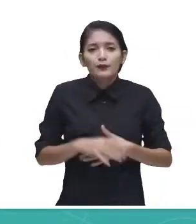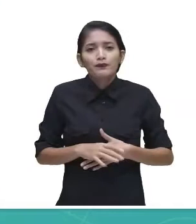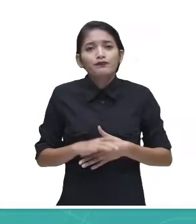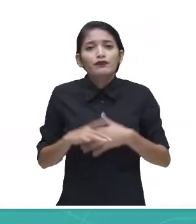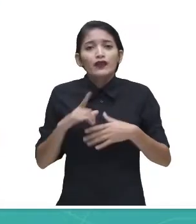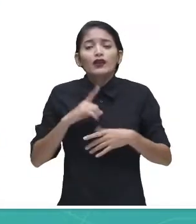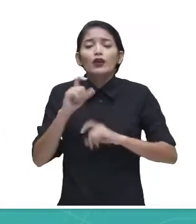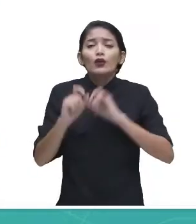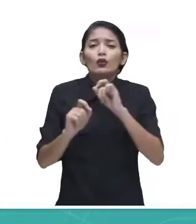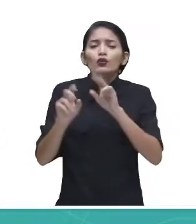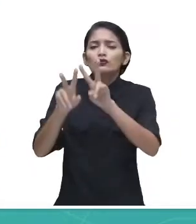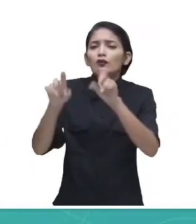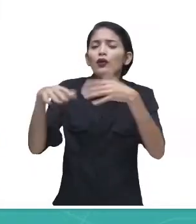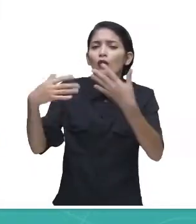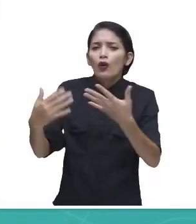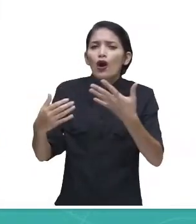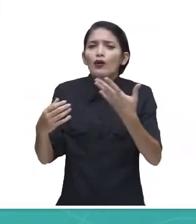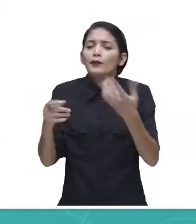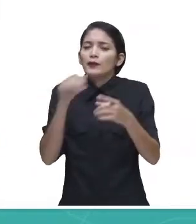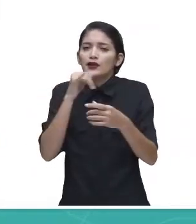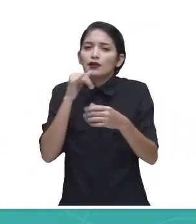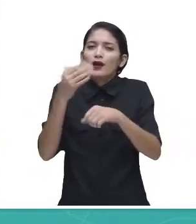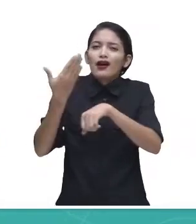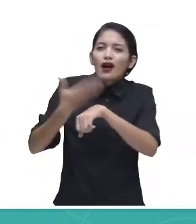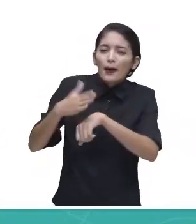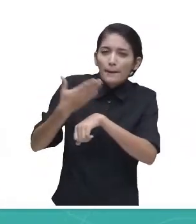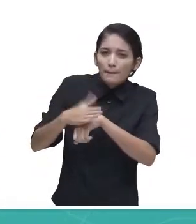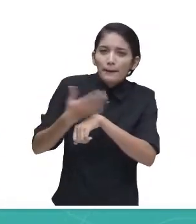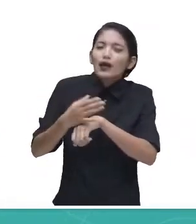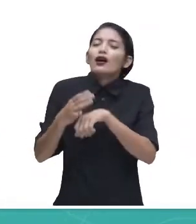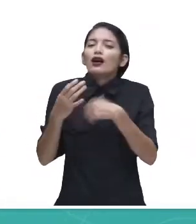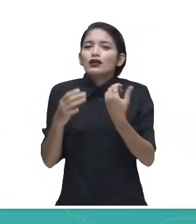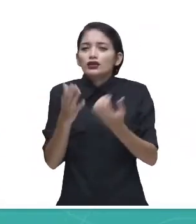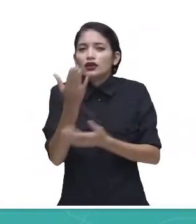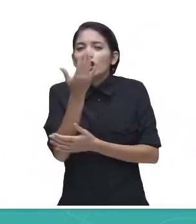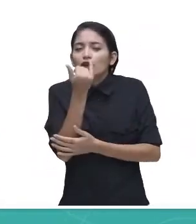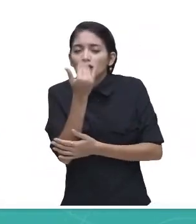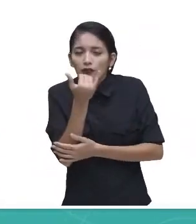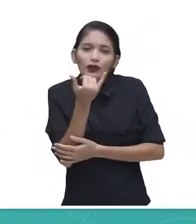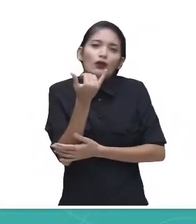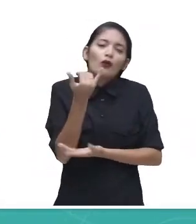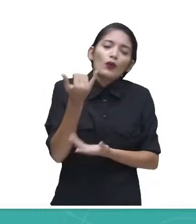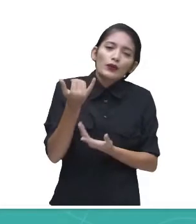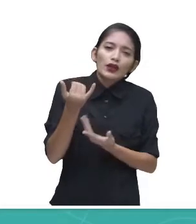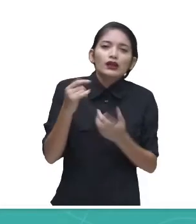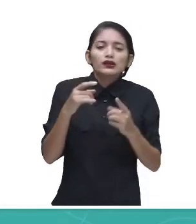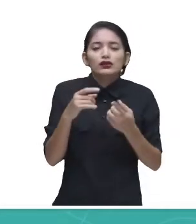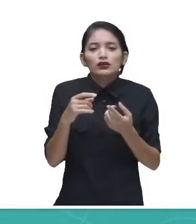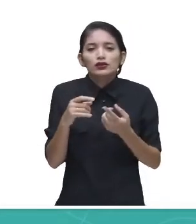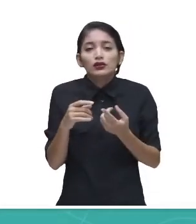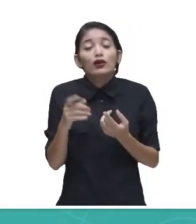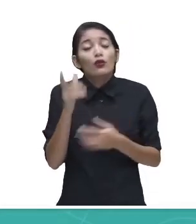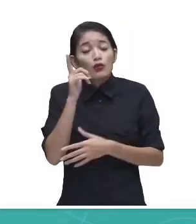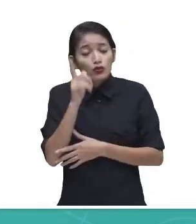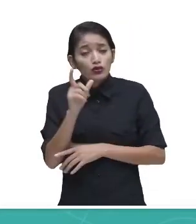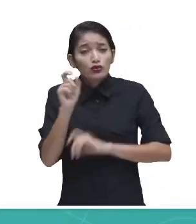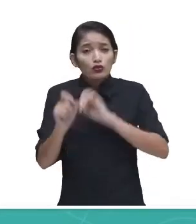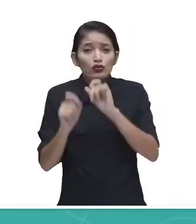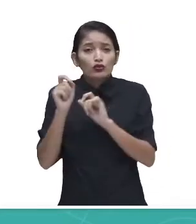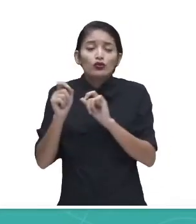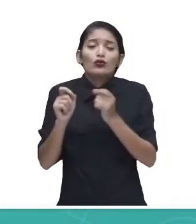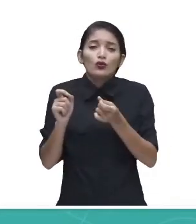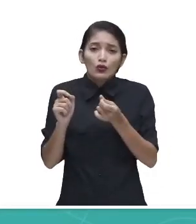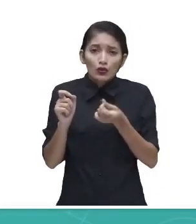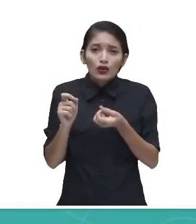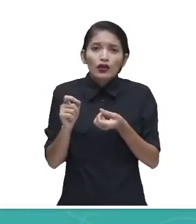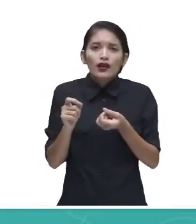muito a ver com as suas atividades diárias, com o seu tipo de alimentação. É importante garantir a absorção